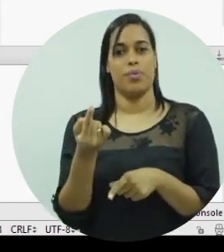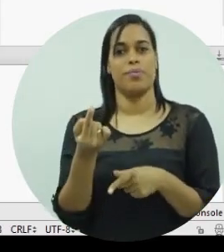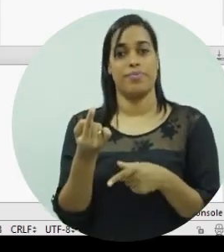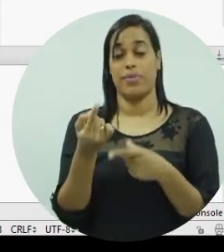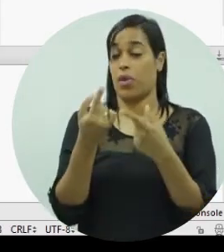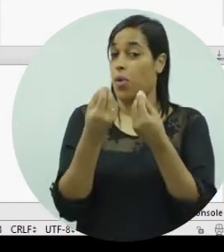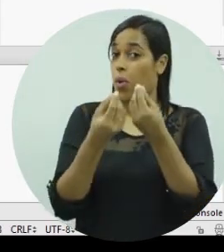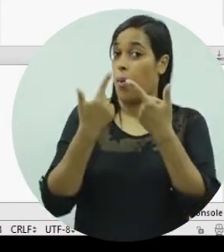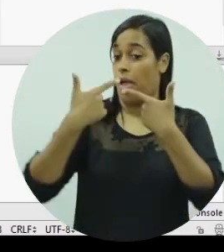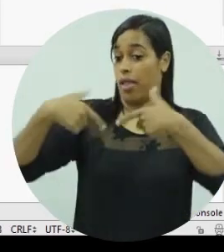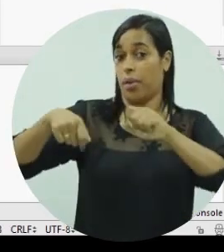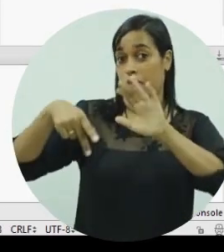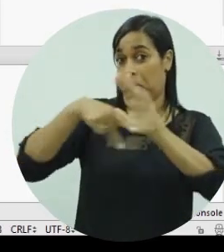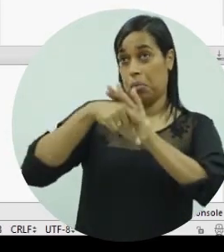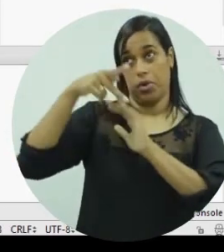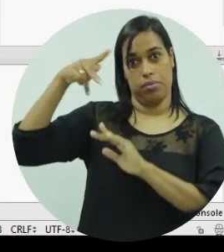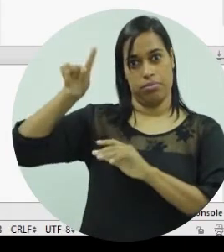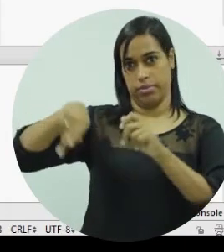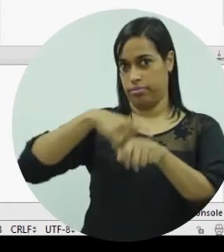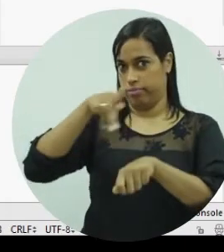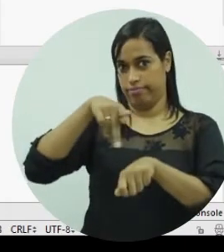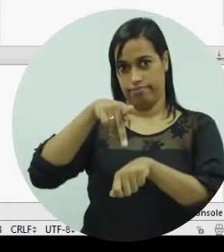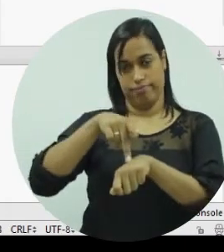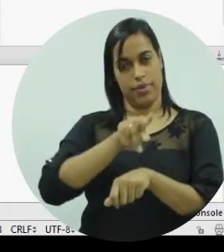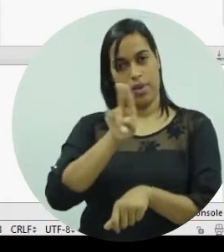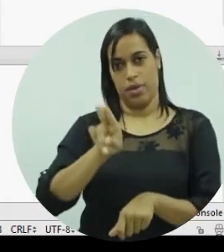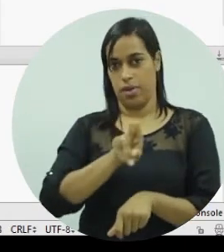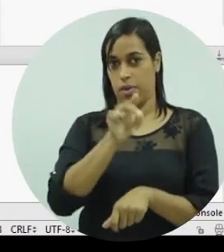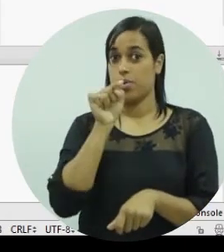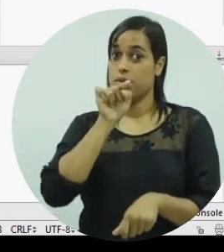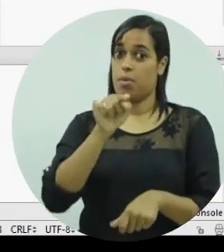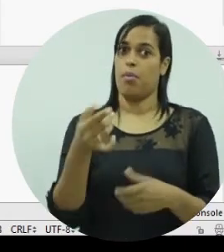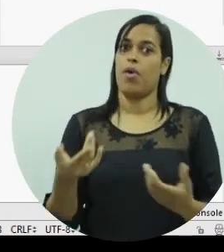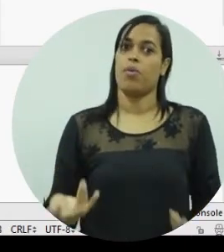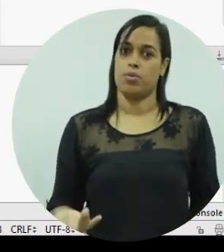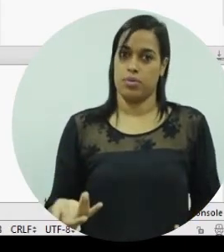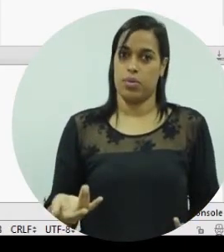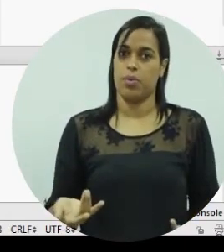linguagem veio de lá, ele utiliza o ponto como